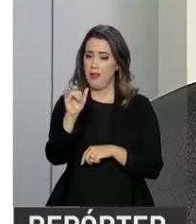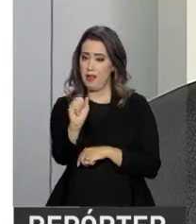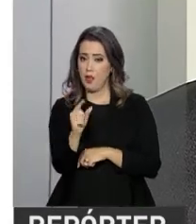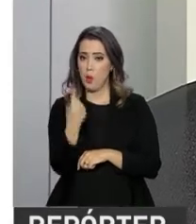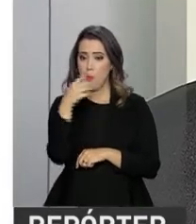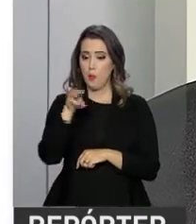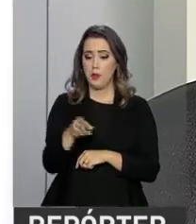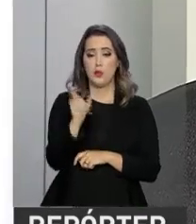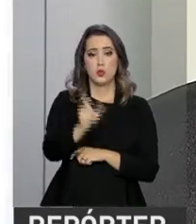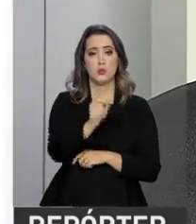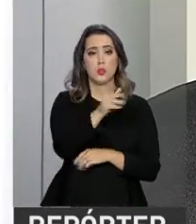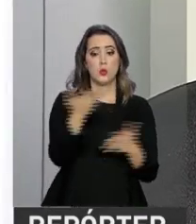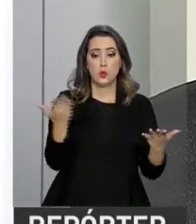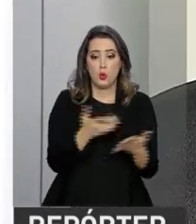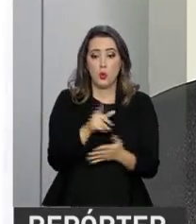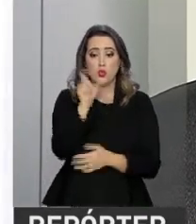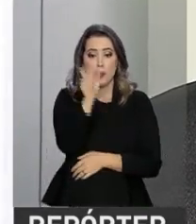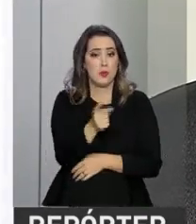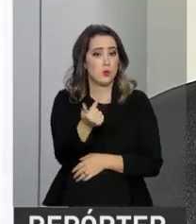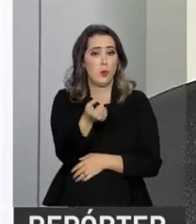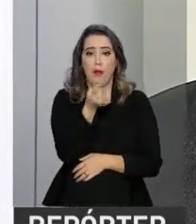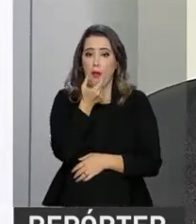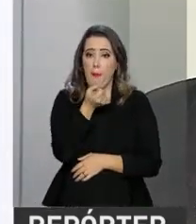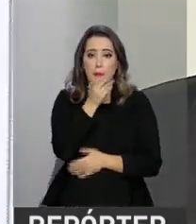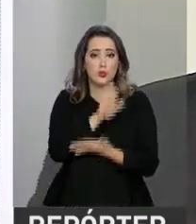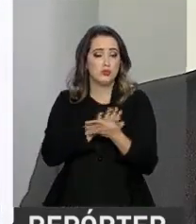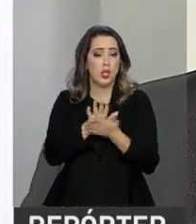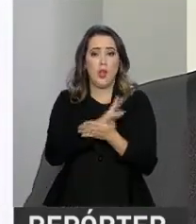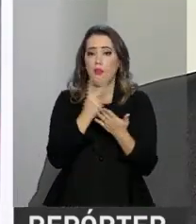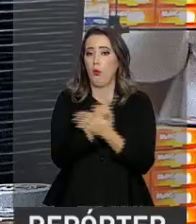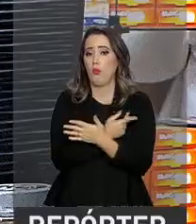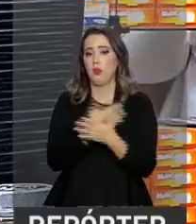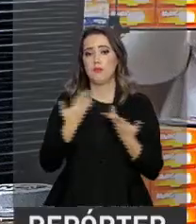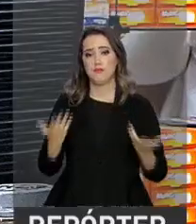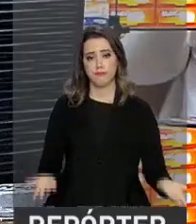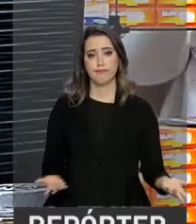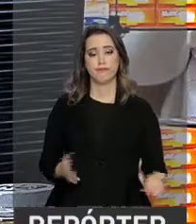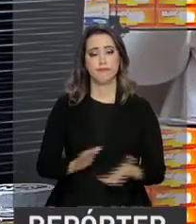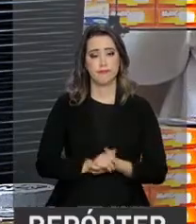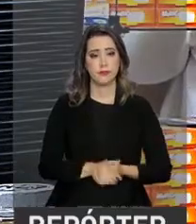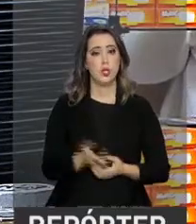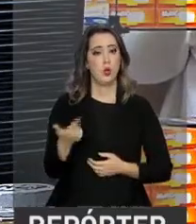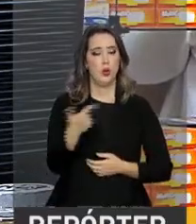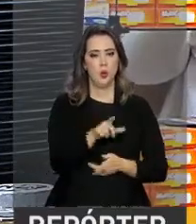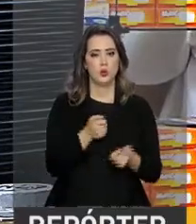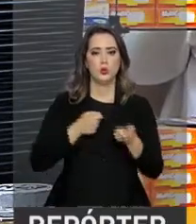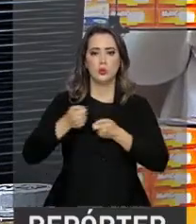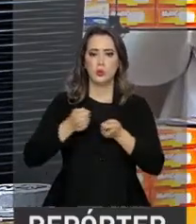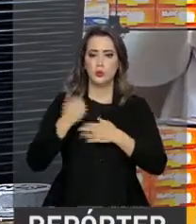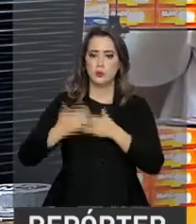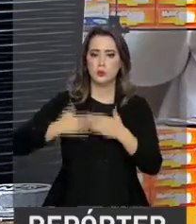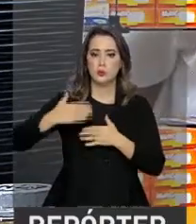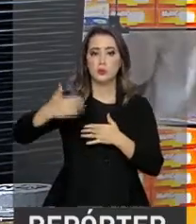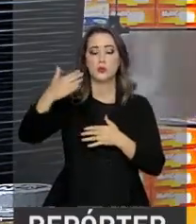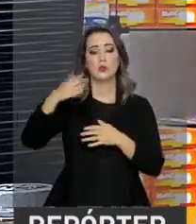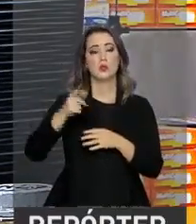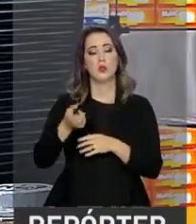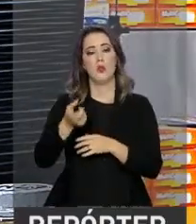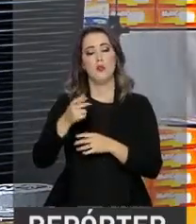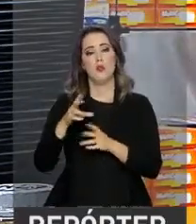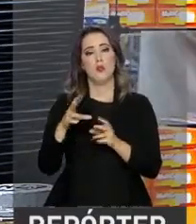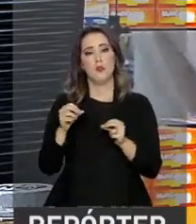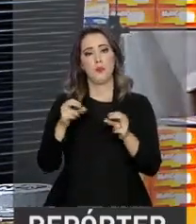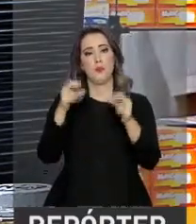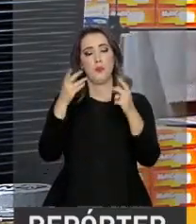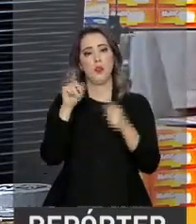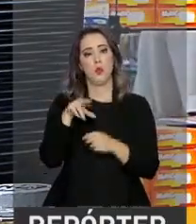mundo e hoje tem dificuldade de tempo e biólogo que visa combater quando harry um outro meio de controlar a evolução das superbactérias é